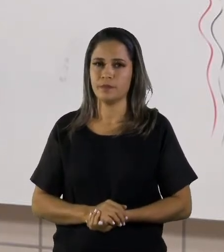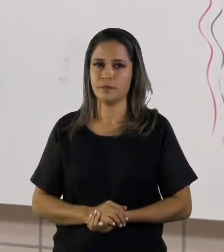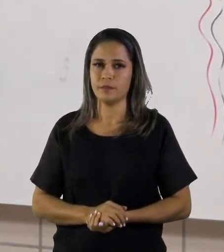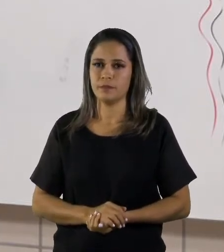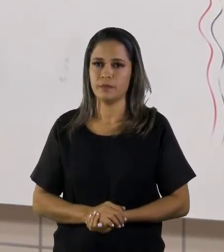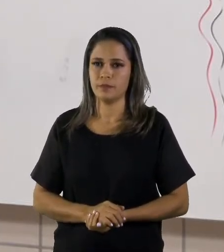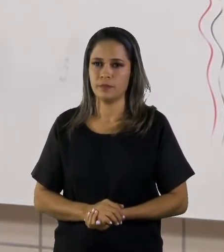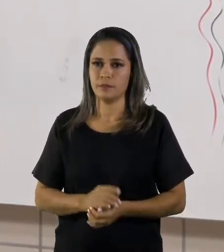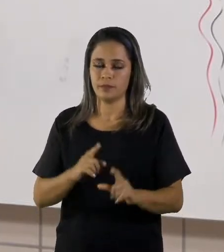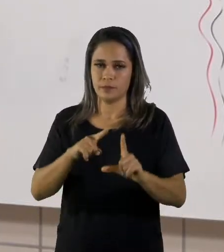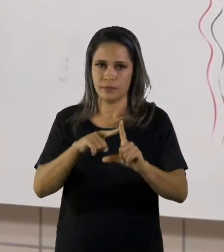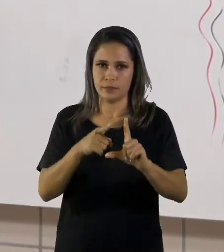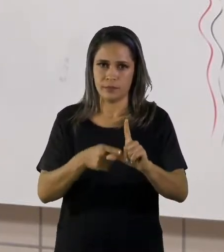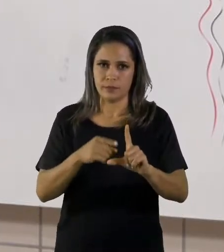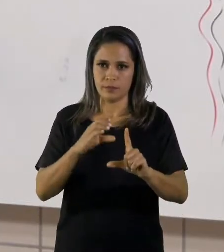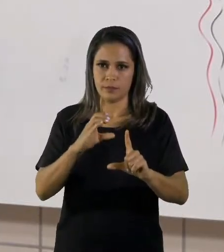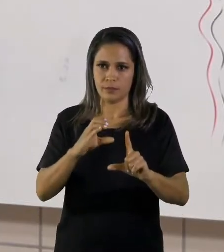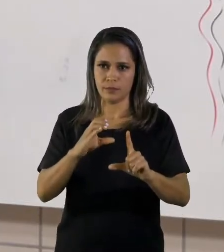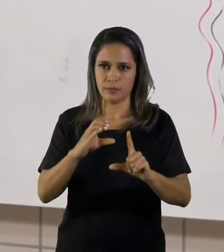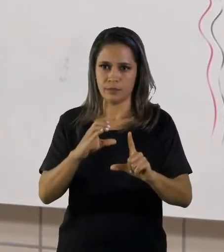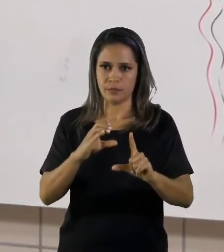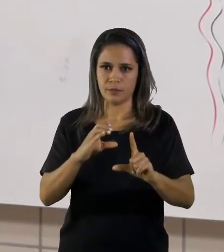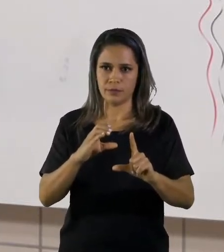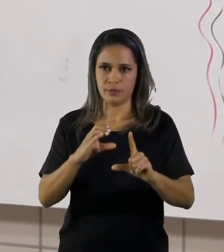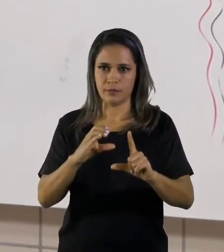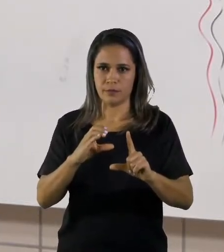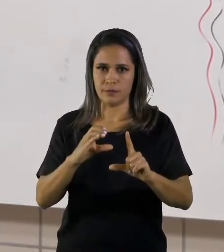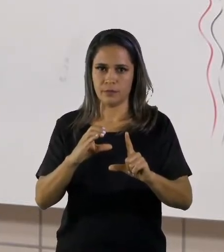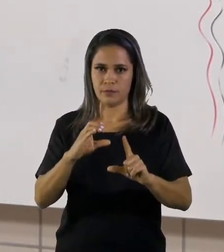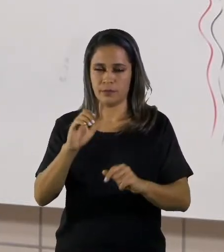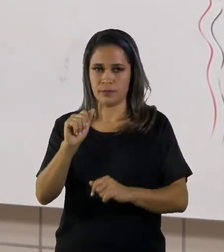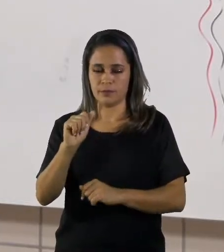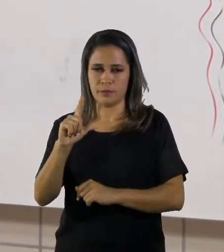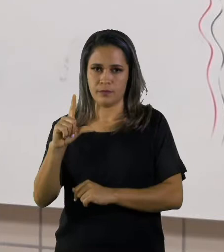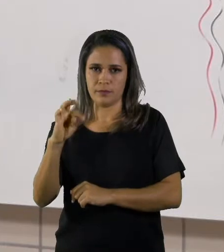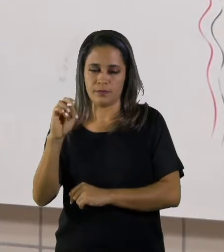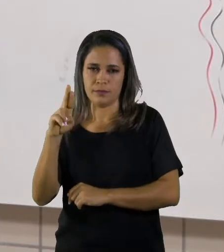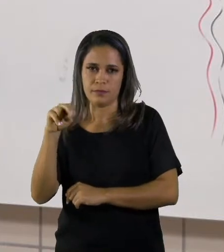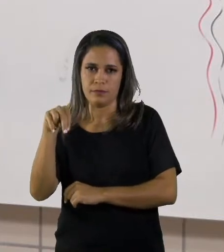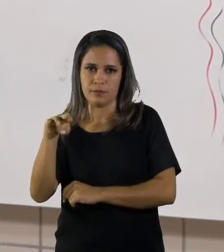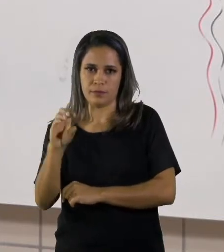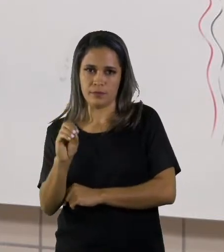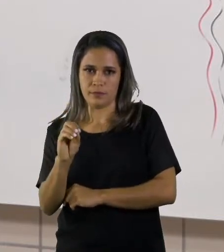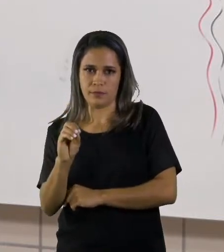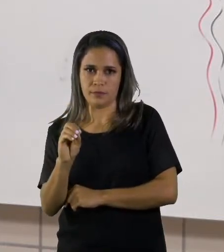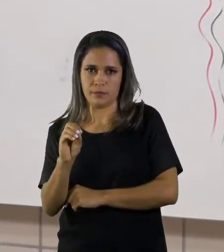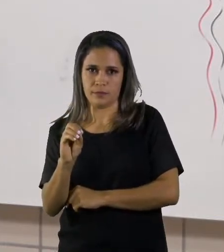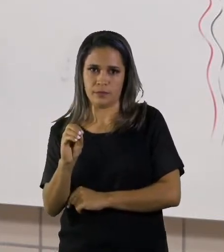o ângulo C é alterno interno ao ângulo E.